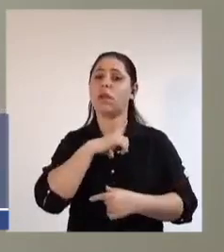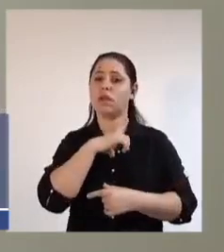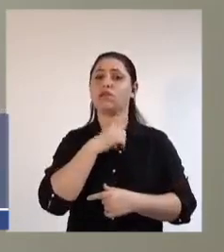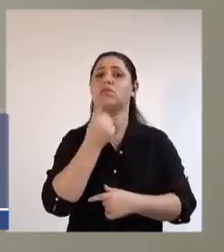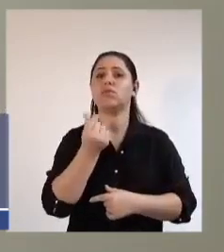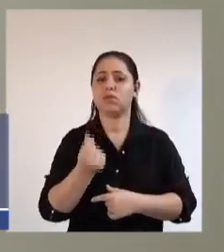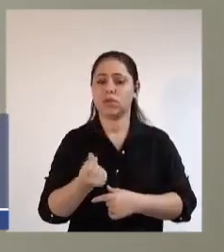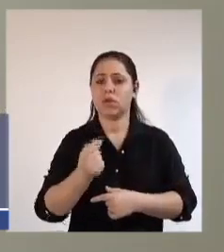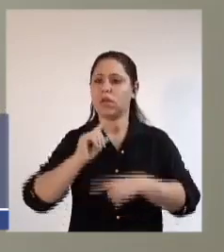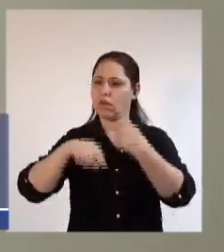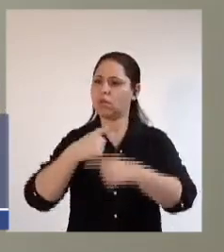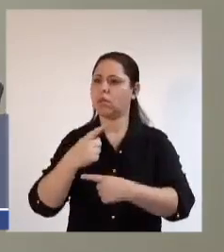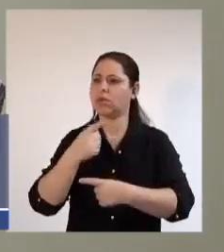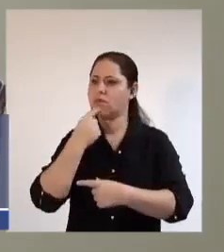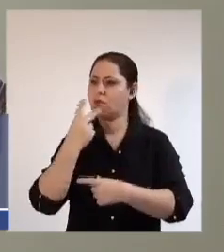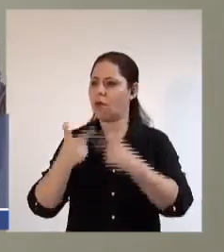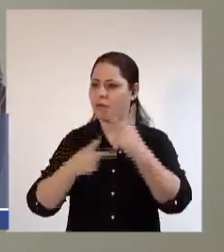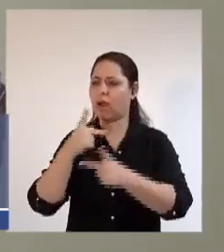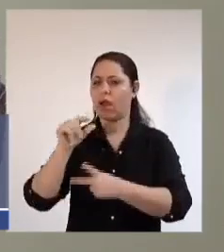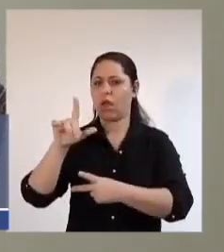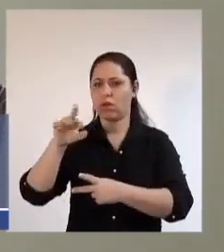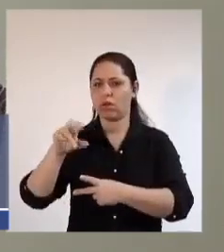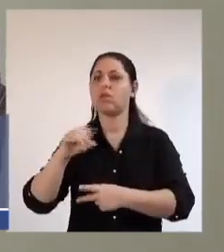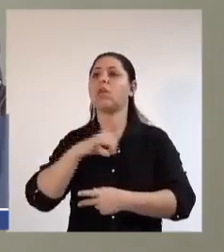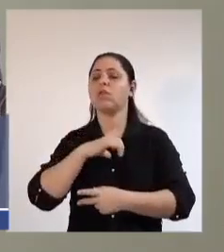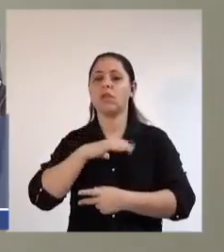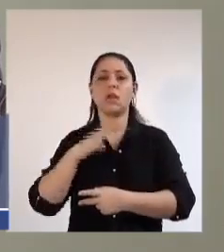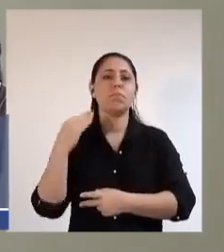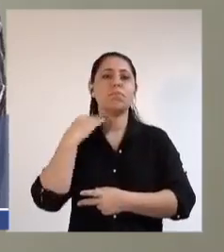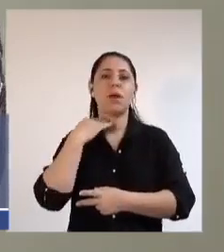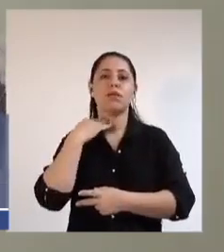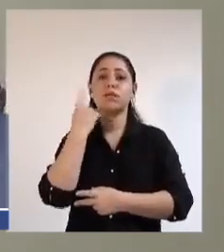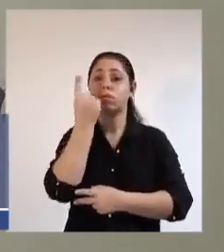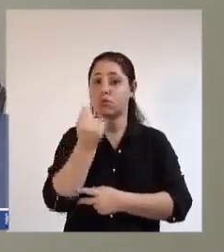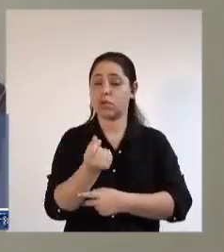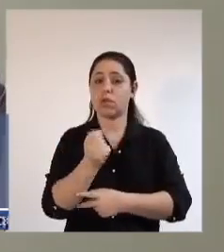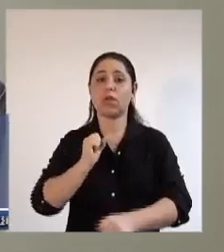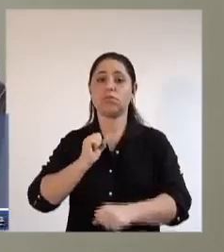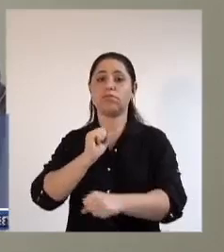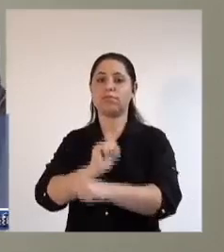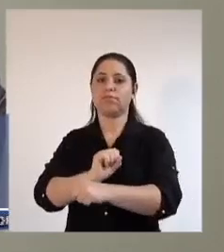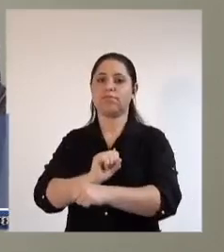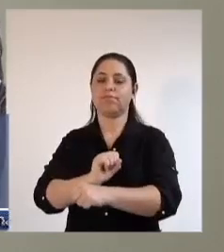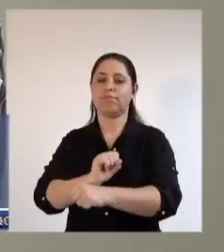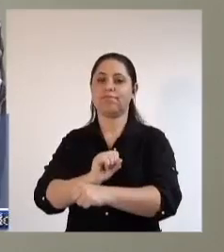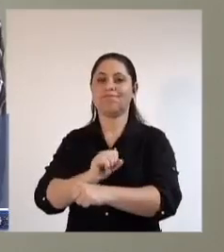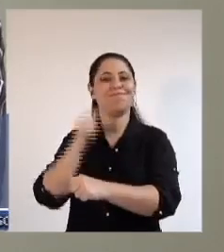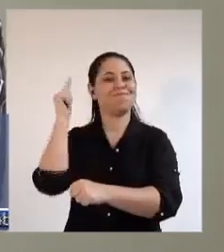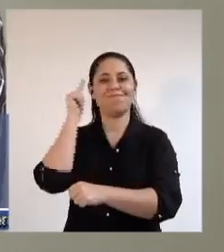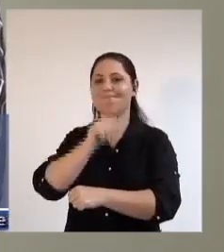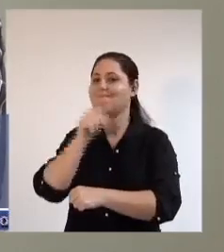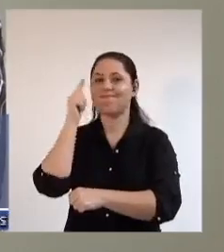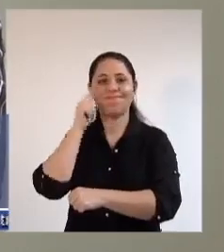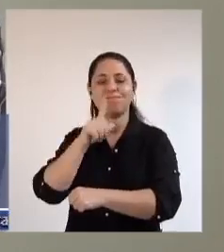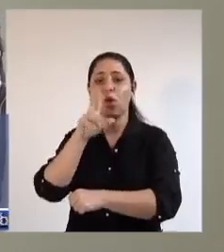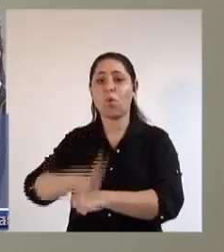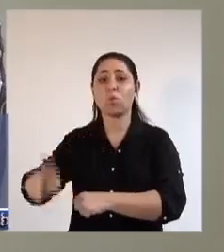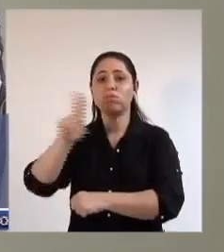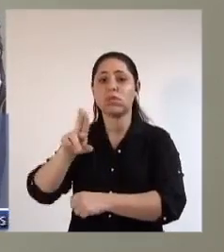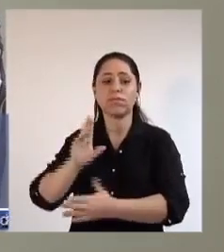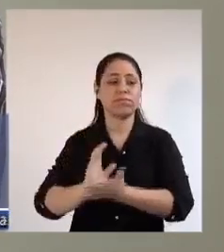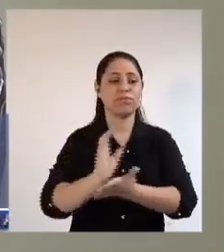selecionador falou em uma fala pode falar de tem dinheiro em uma conta esse dinheiro está parado e não se consegue executar esse